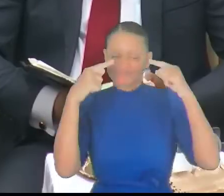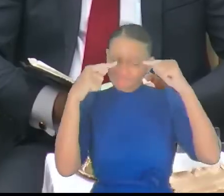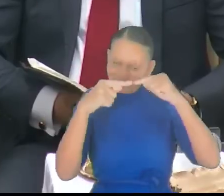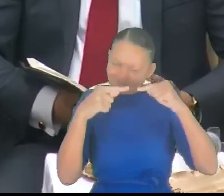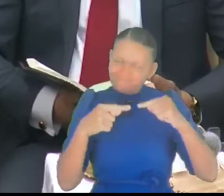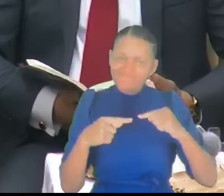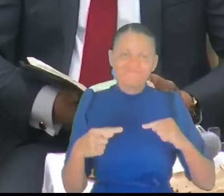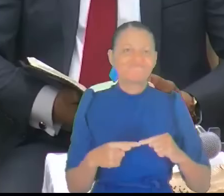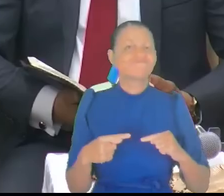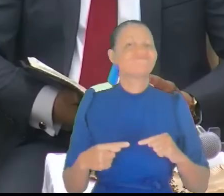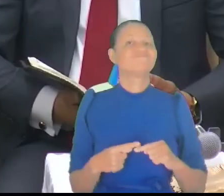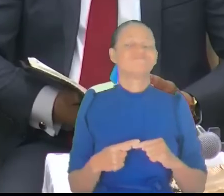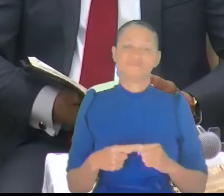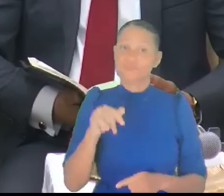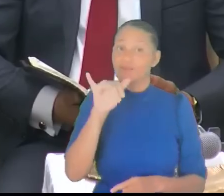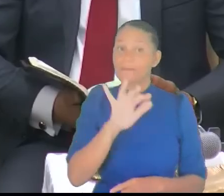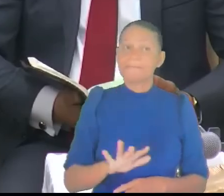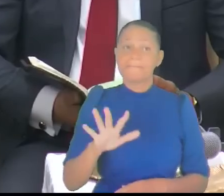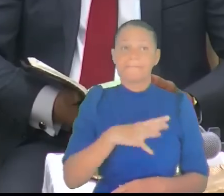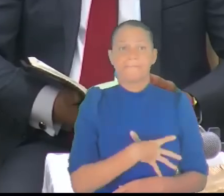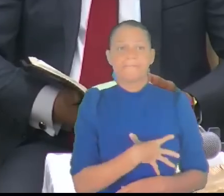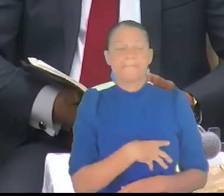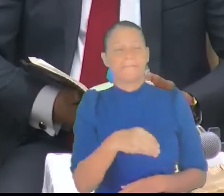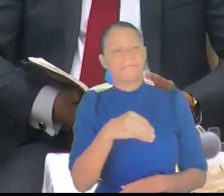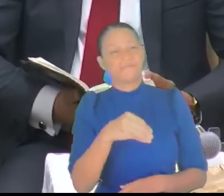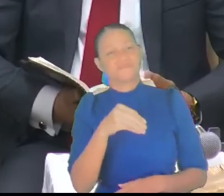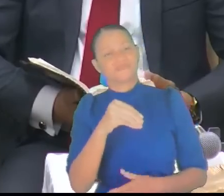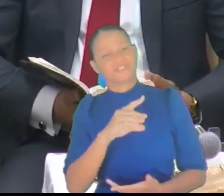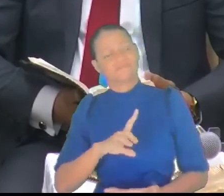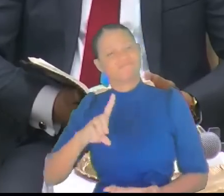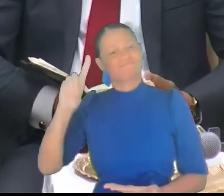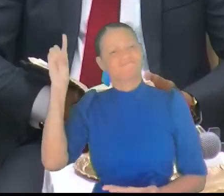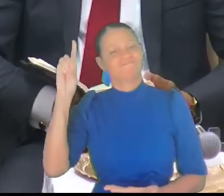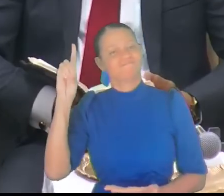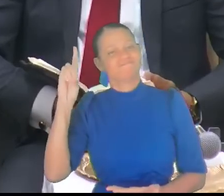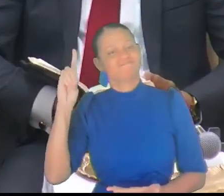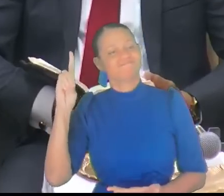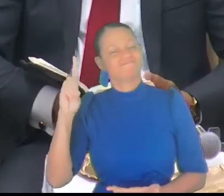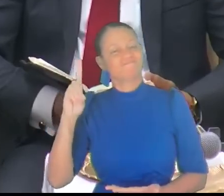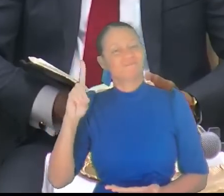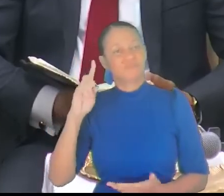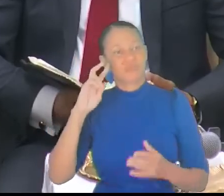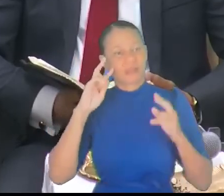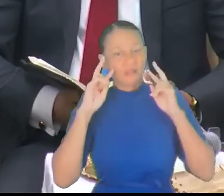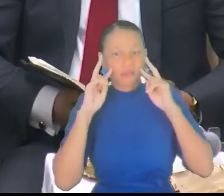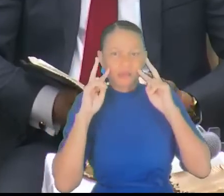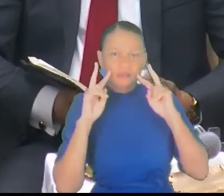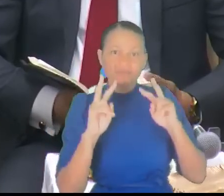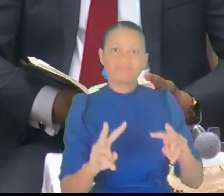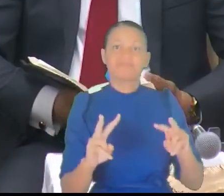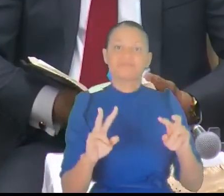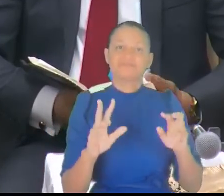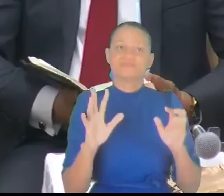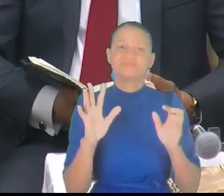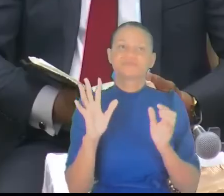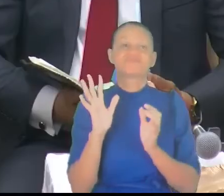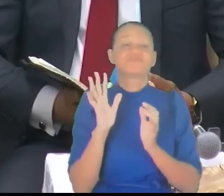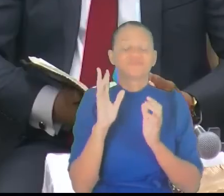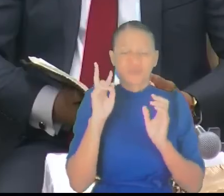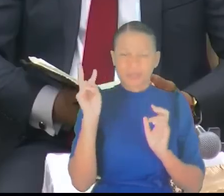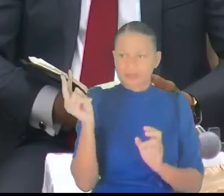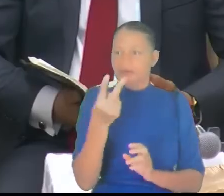a imagem do Filho de Deus. Quem olhar para ti é para ver a cara de